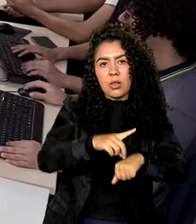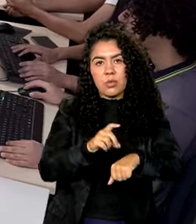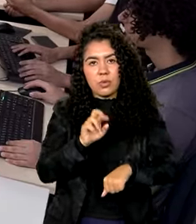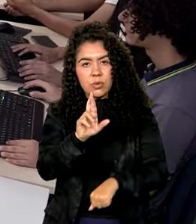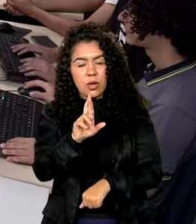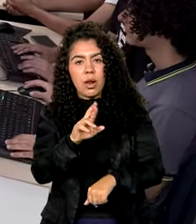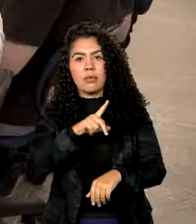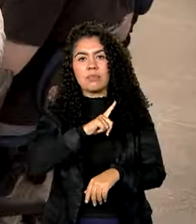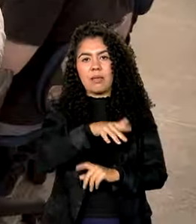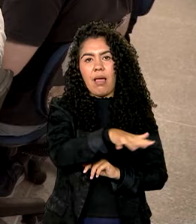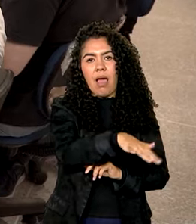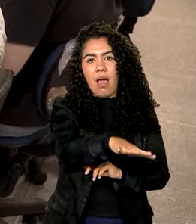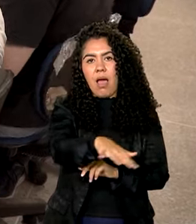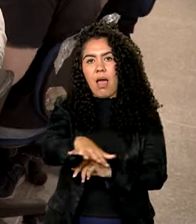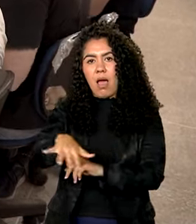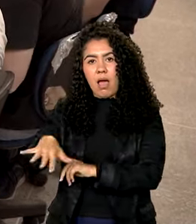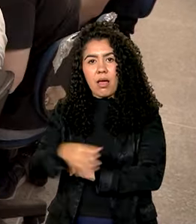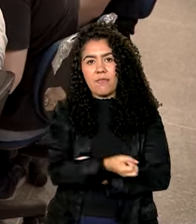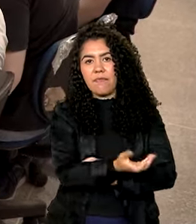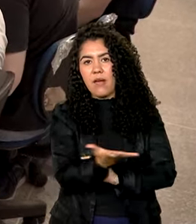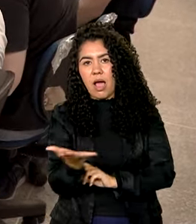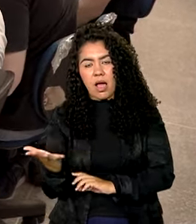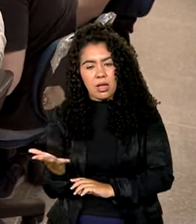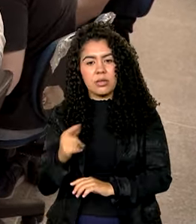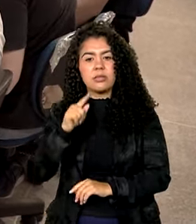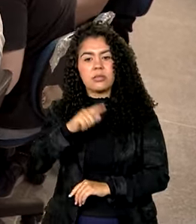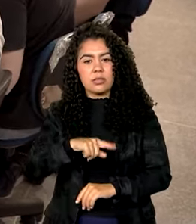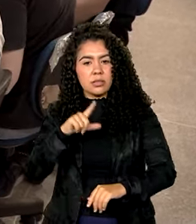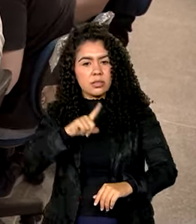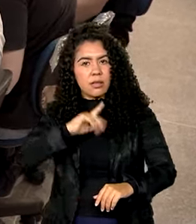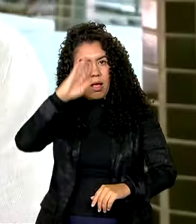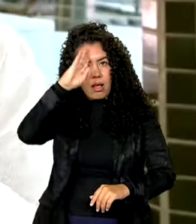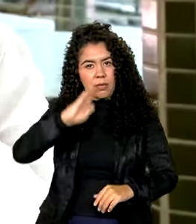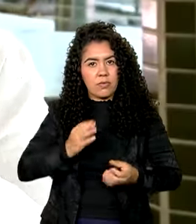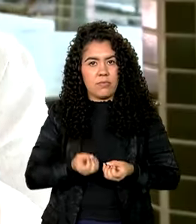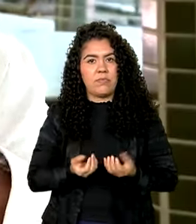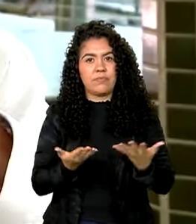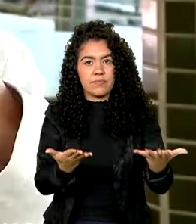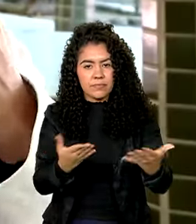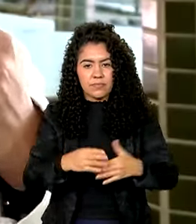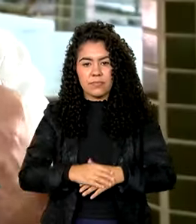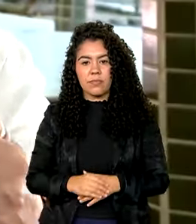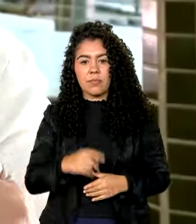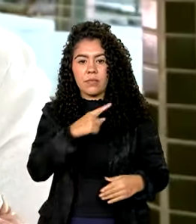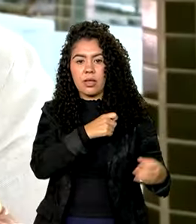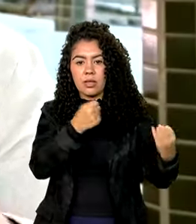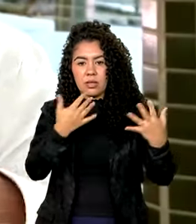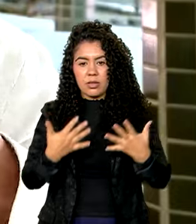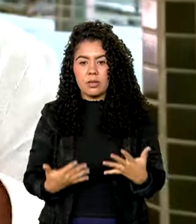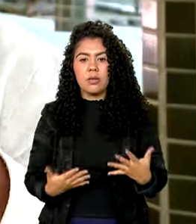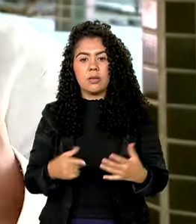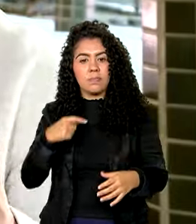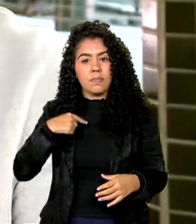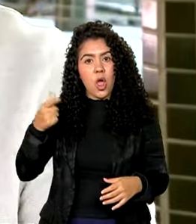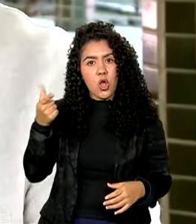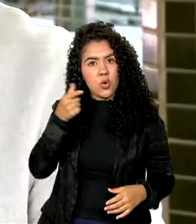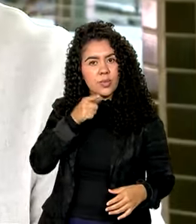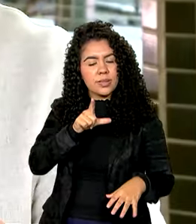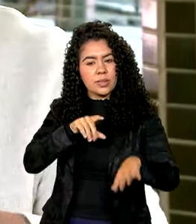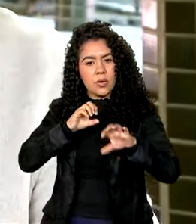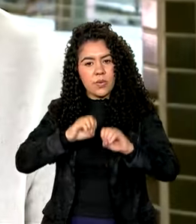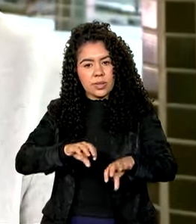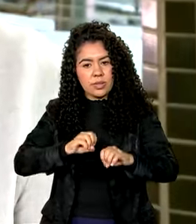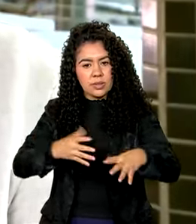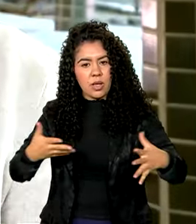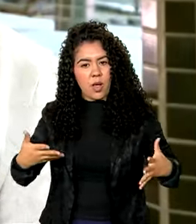áreas do conhecimento, todos oferecidos de forma gratuita. A partir do momento que ele consegue um ensino de qualidade